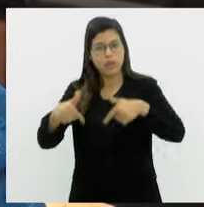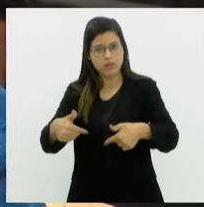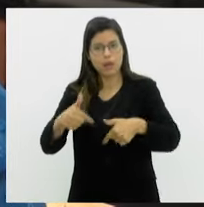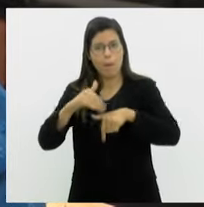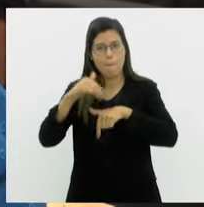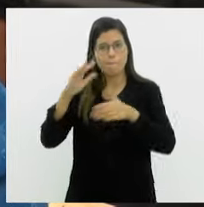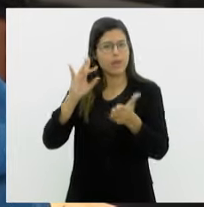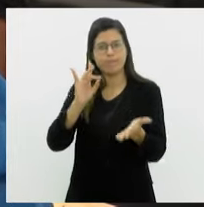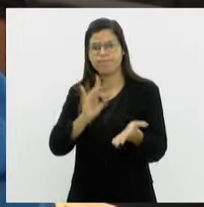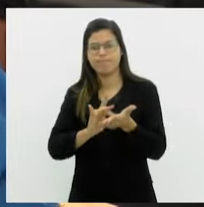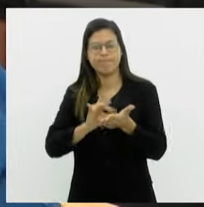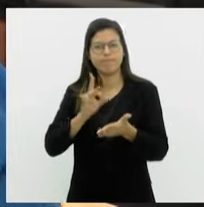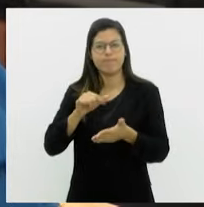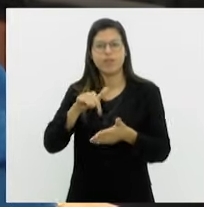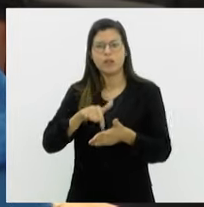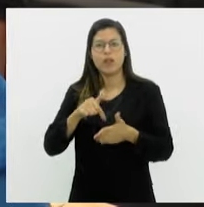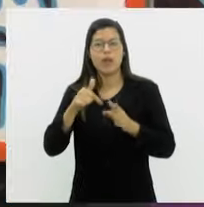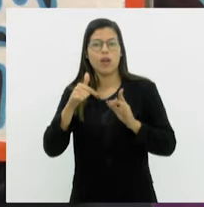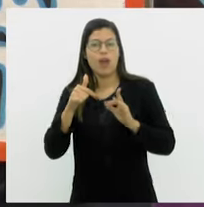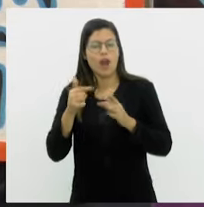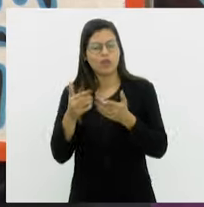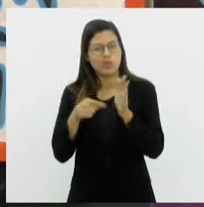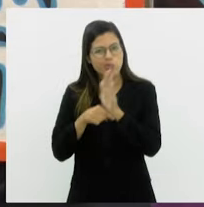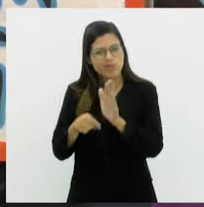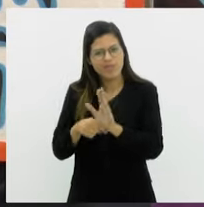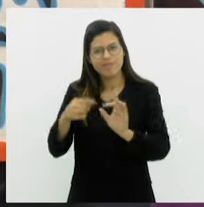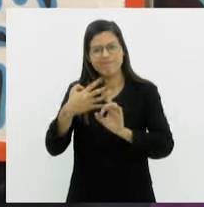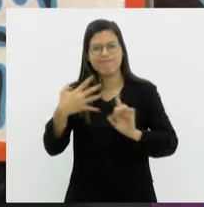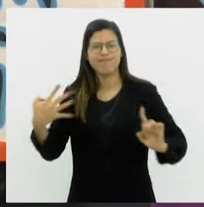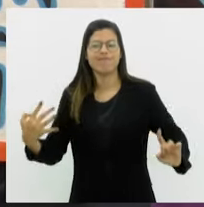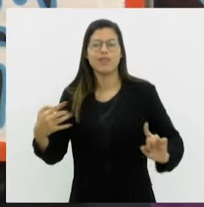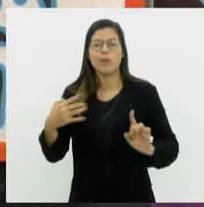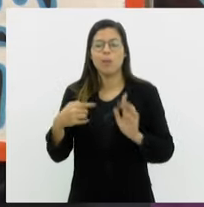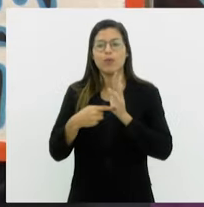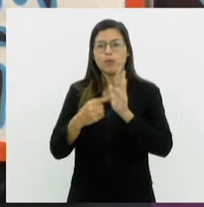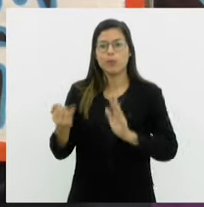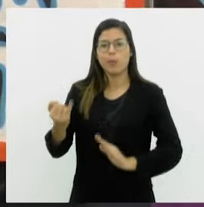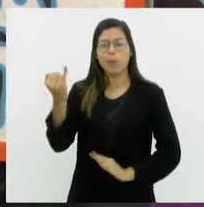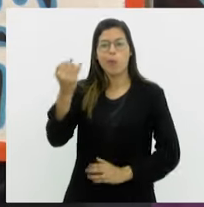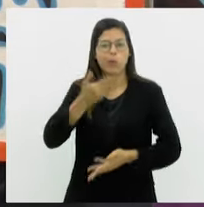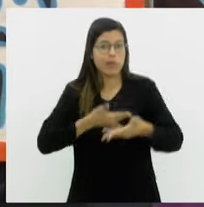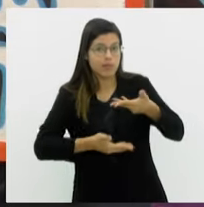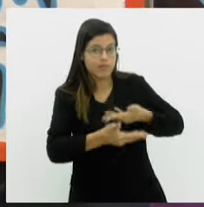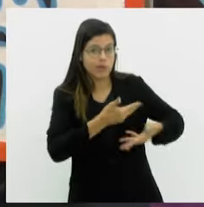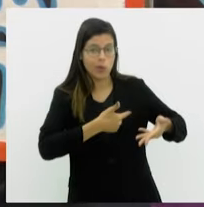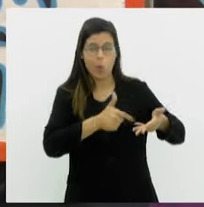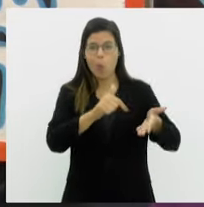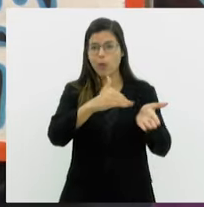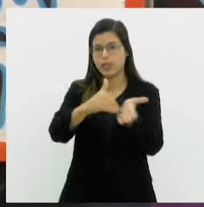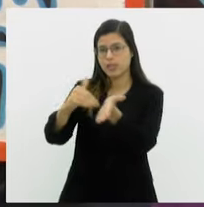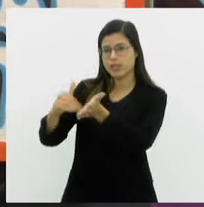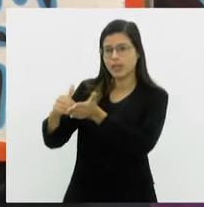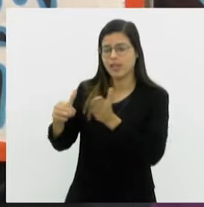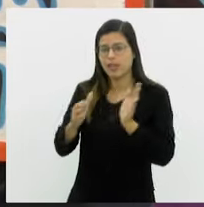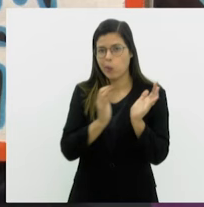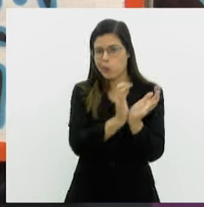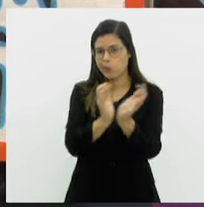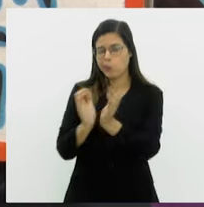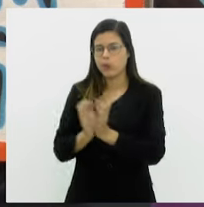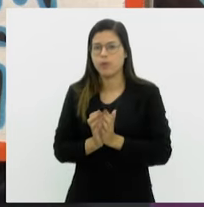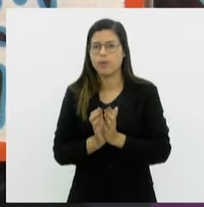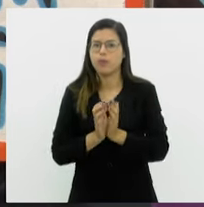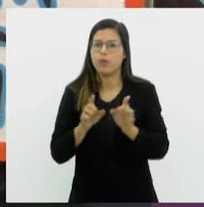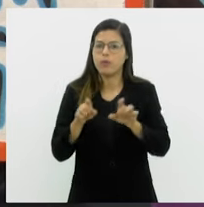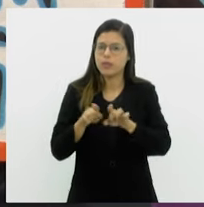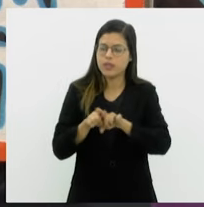em prol da comunidade LGBTI+, falou sobre a importância de dialogar com outras secretarias de Estado para promover